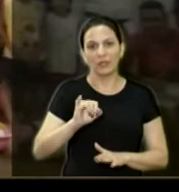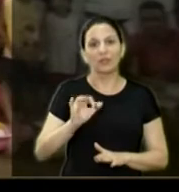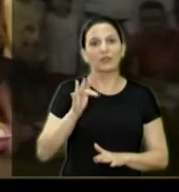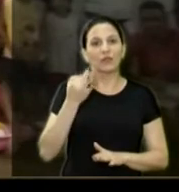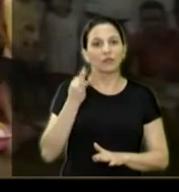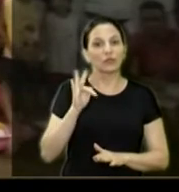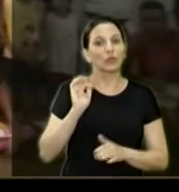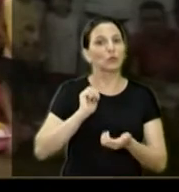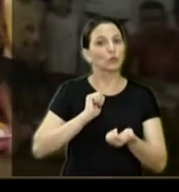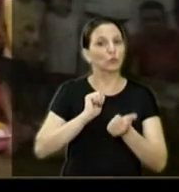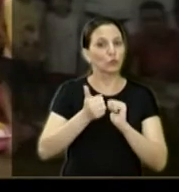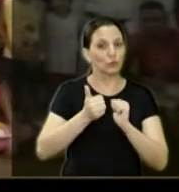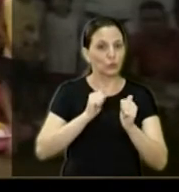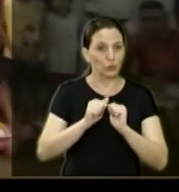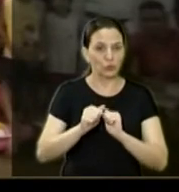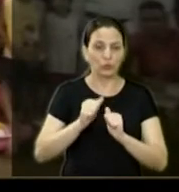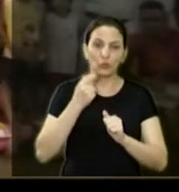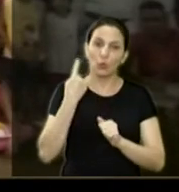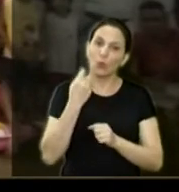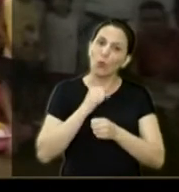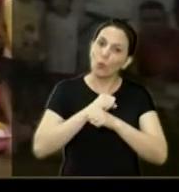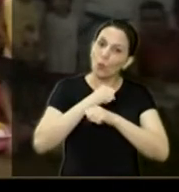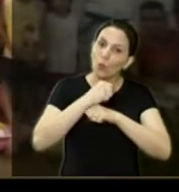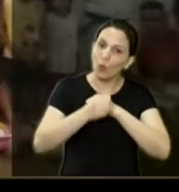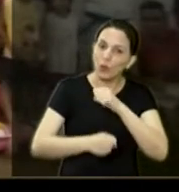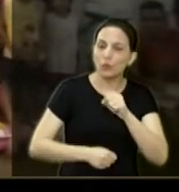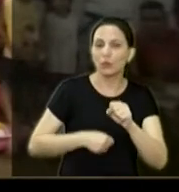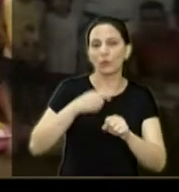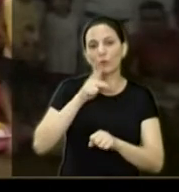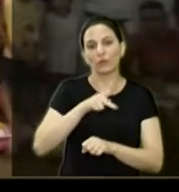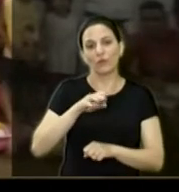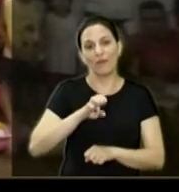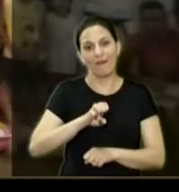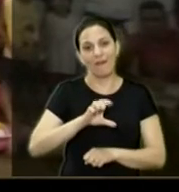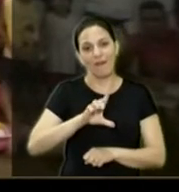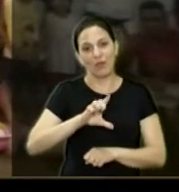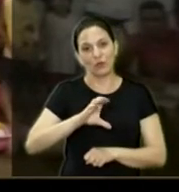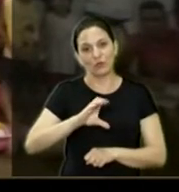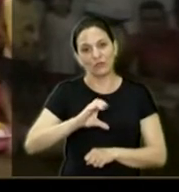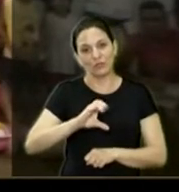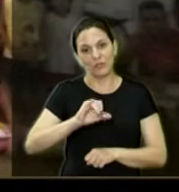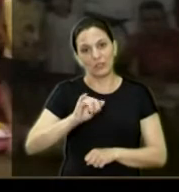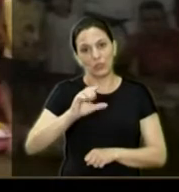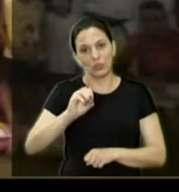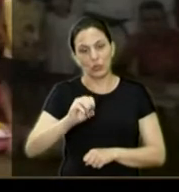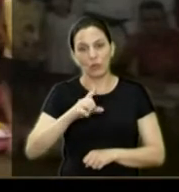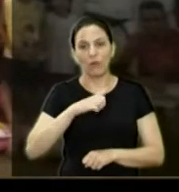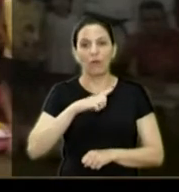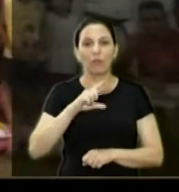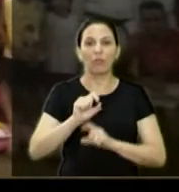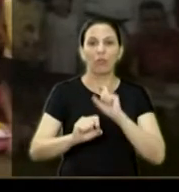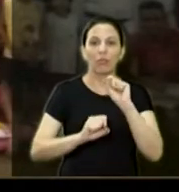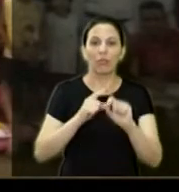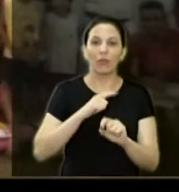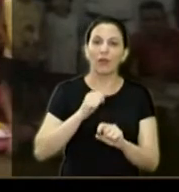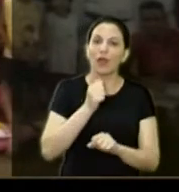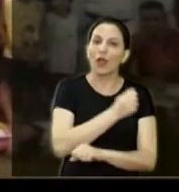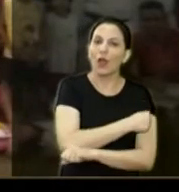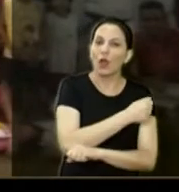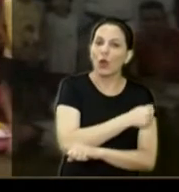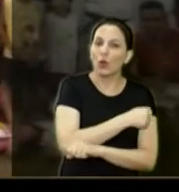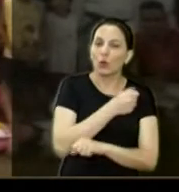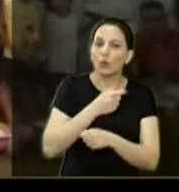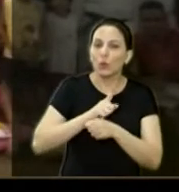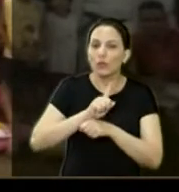Fundesporte. Com mais de um ano de atividades, o professor Elcio, juntamente com os voluntários Camila, Flávia, Glauber e alunos